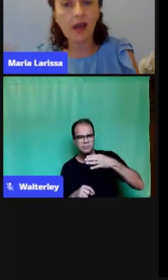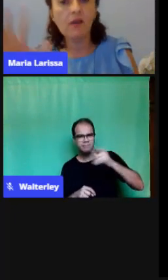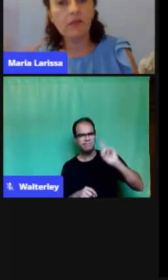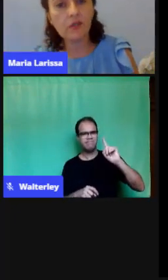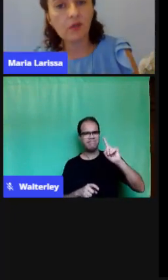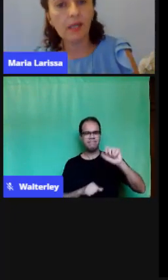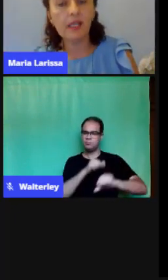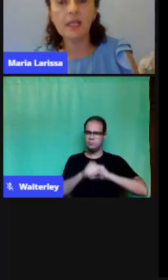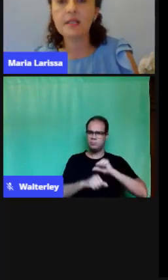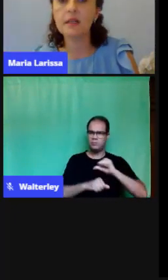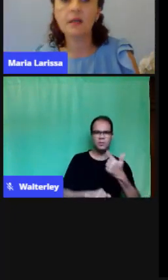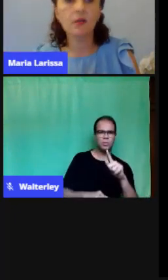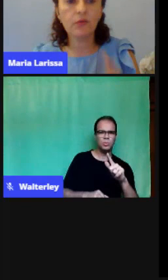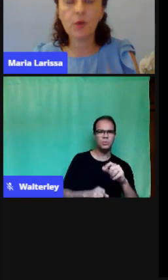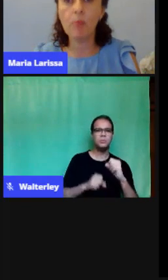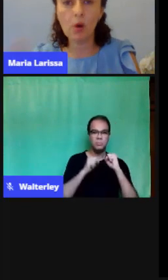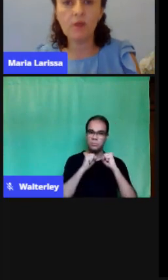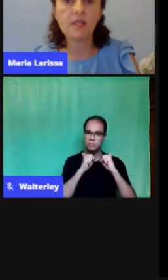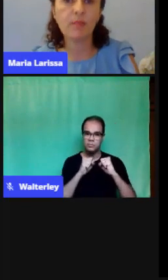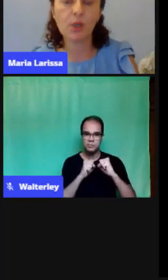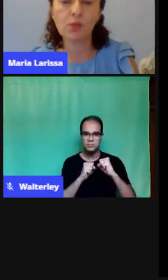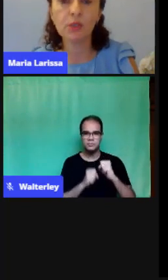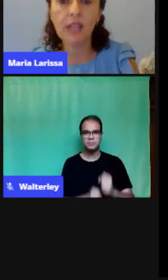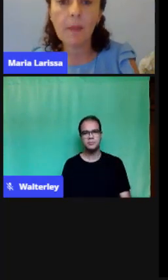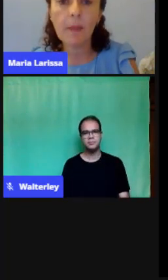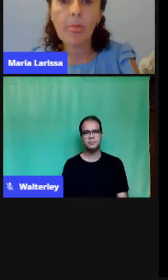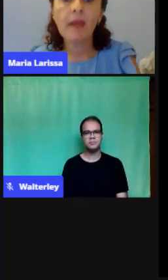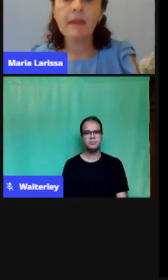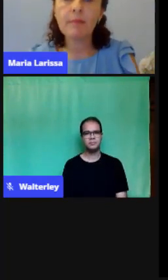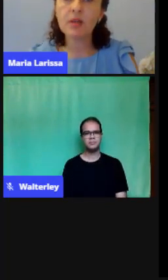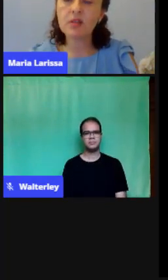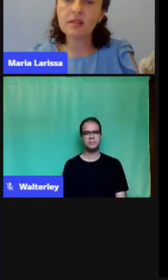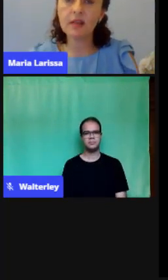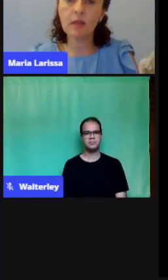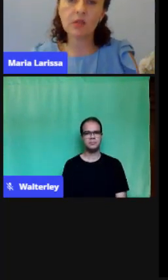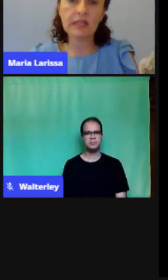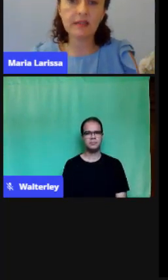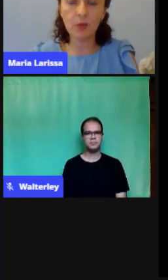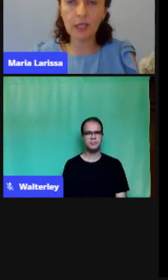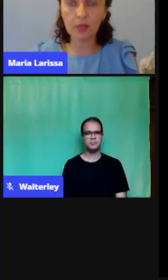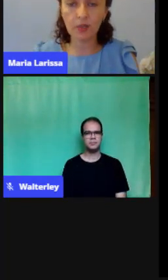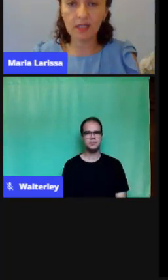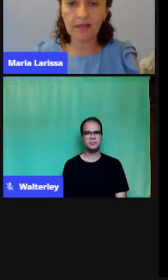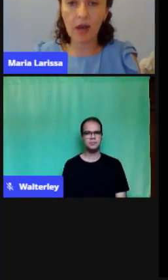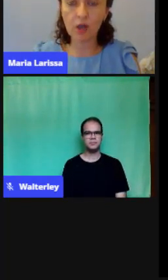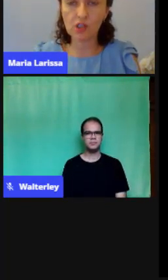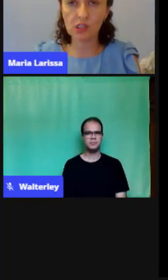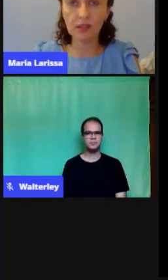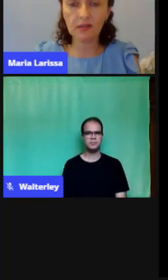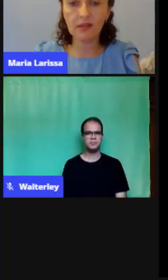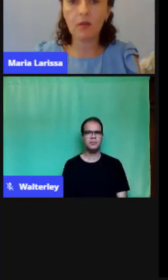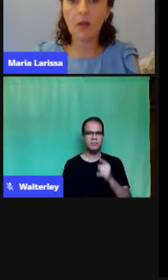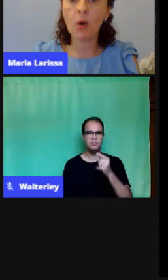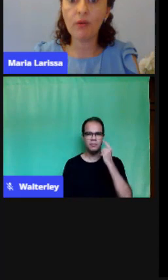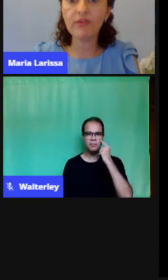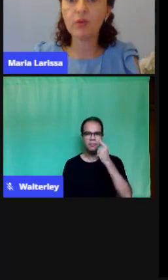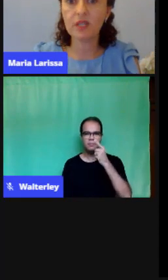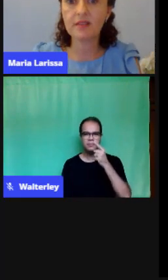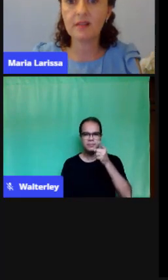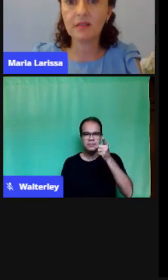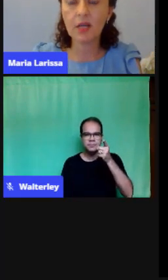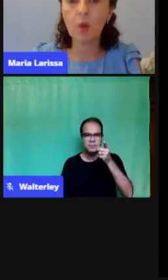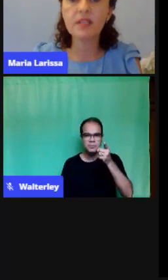Então, você vai lá, visualiza, não ficou bom, você pode mudar. Depois nós temos esse ícone da rodinha, que é